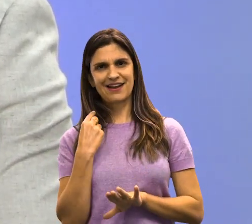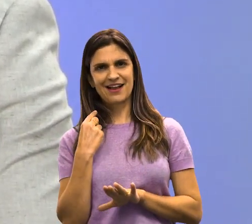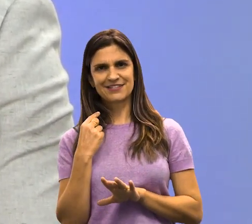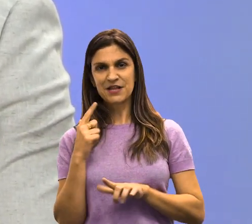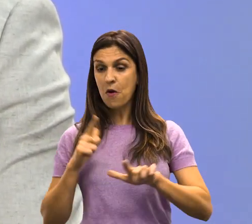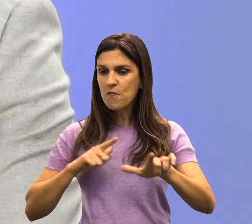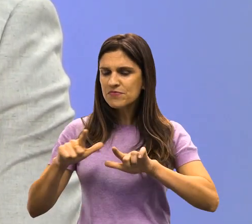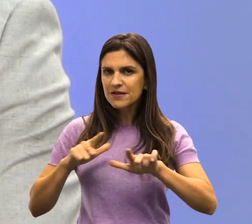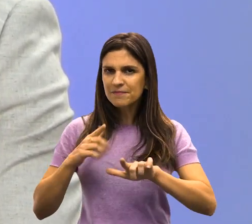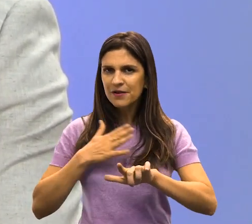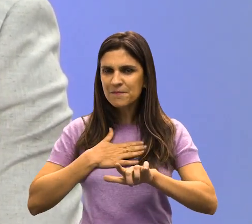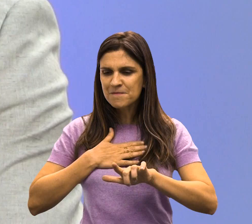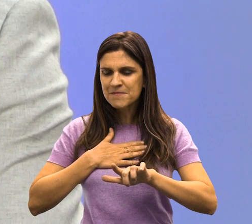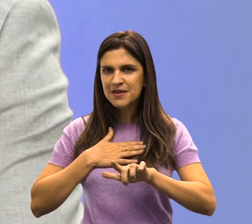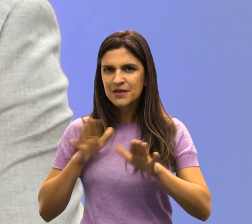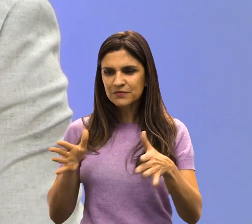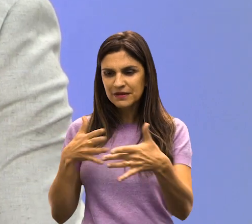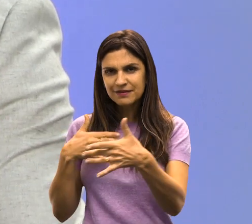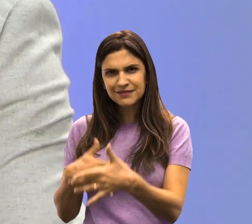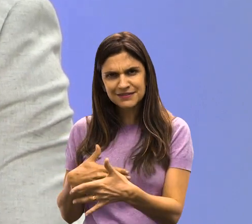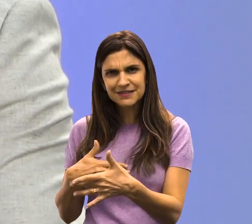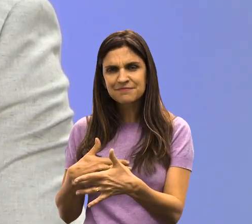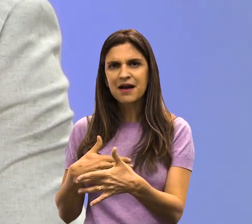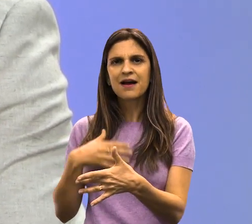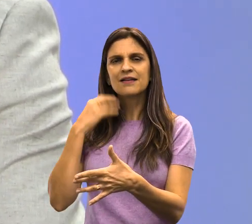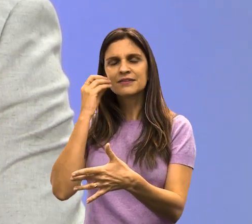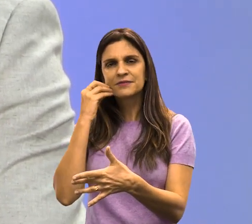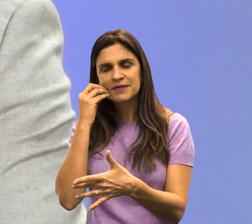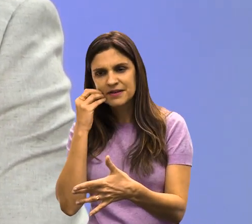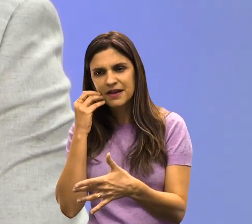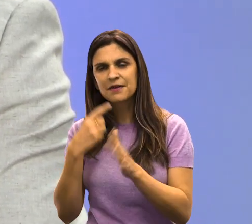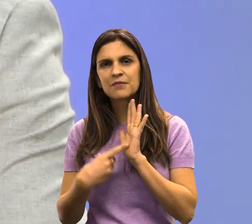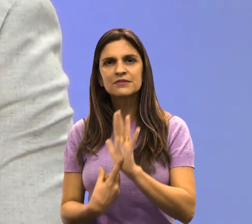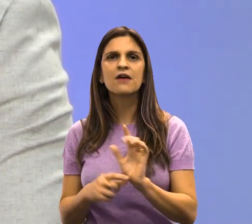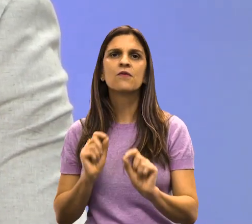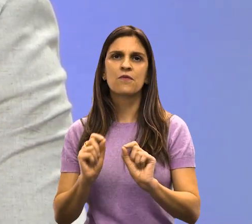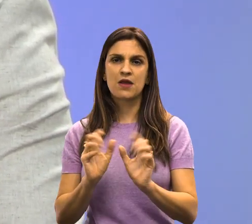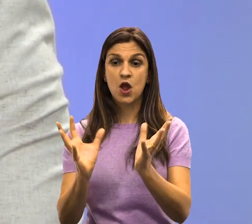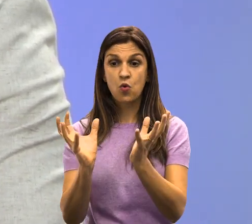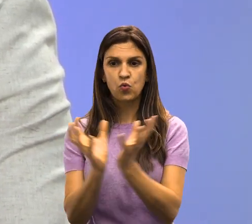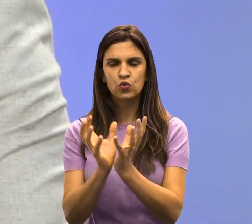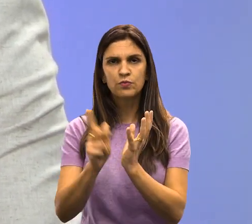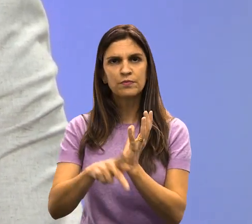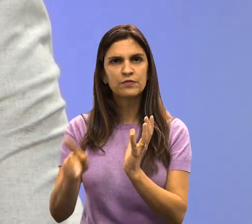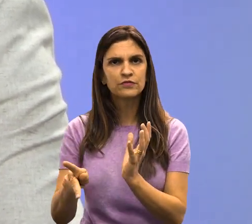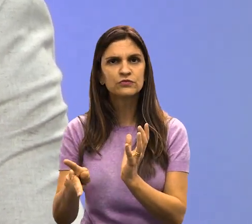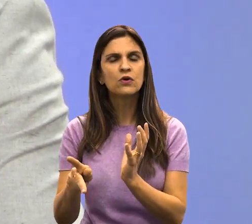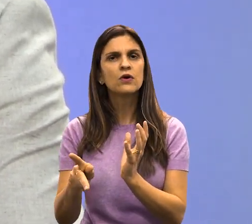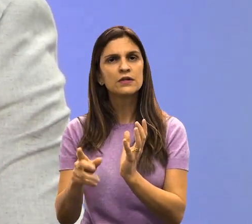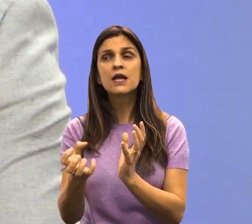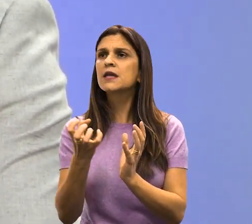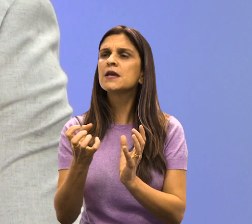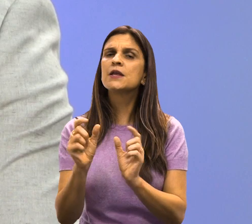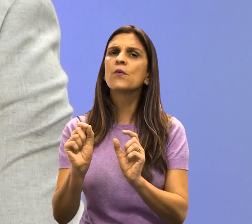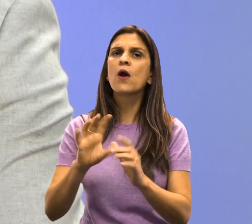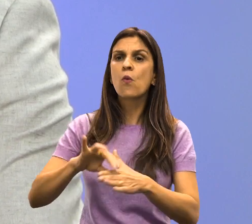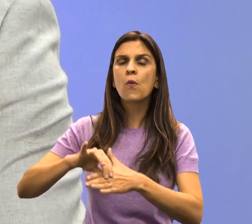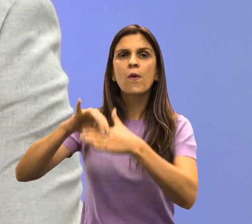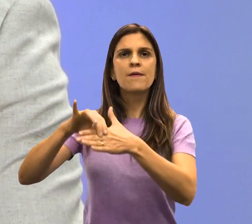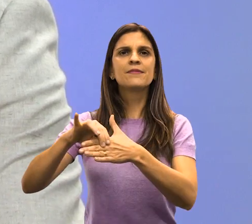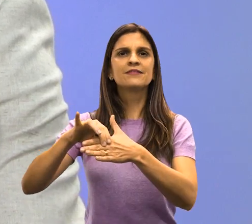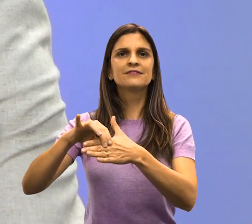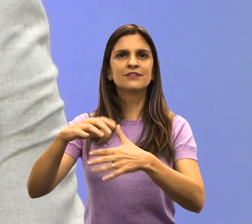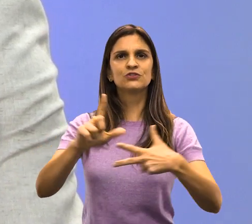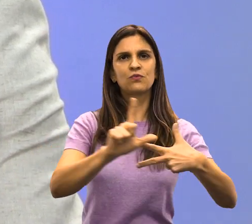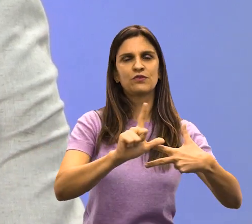aula, a grande reivindicação da categoria era justamente ter um representante. E